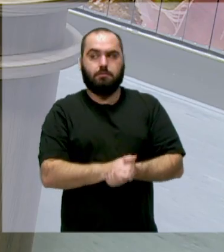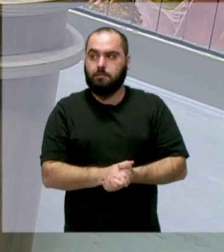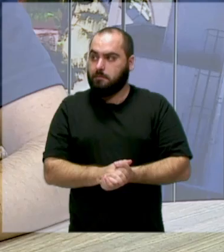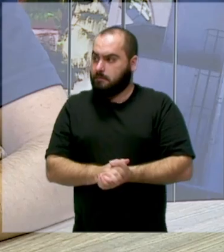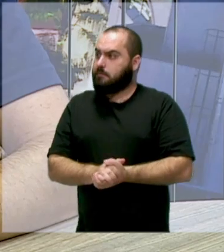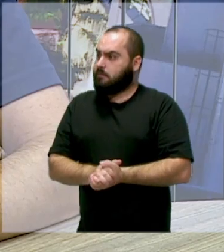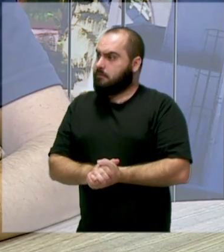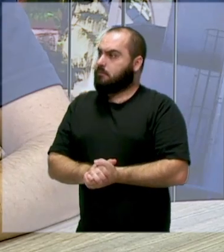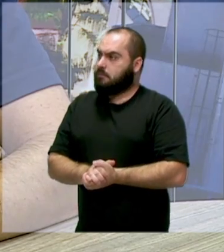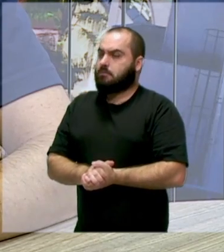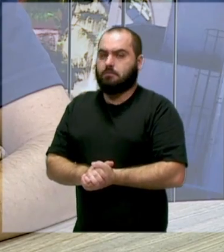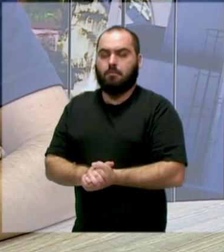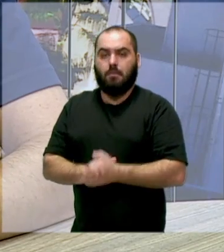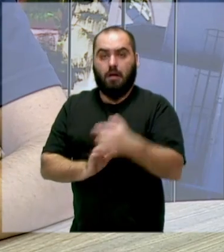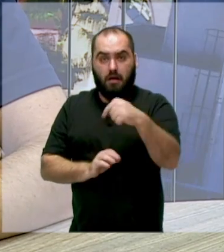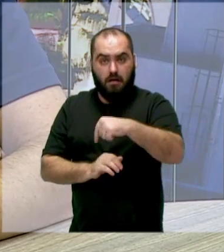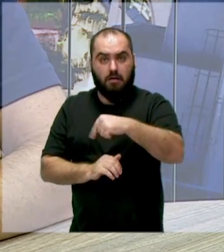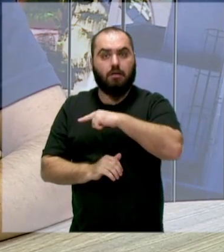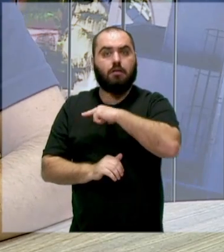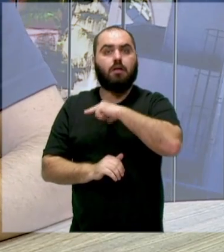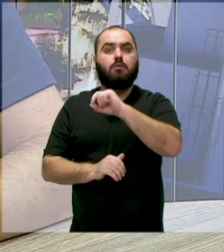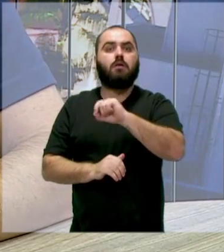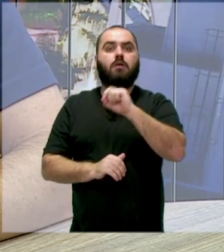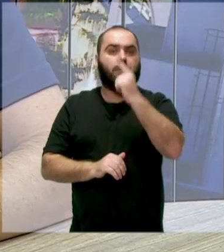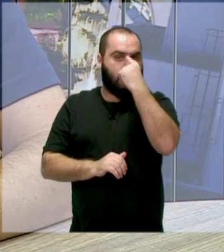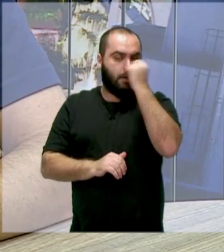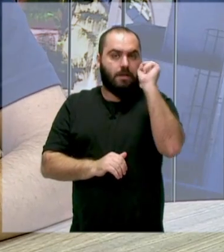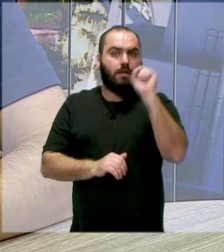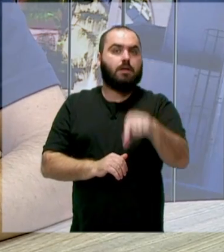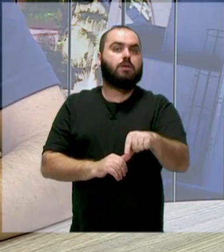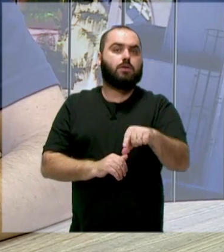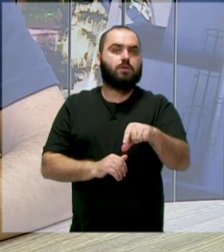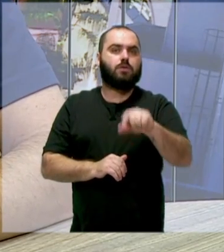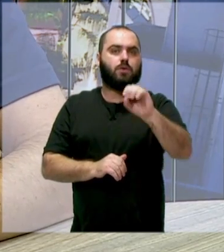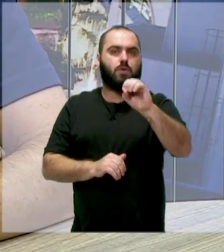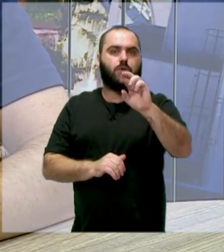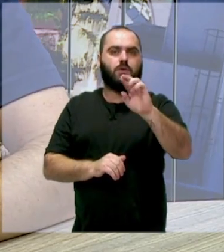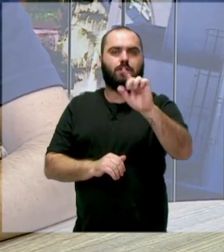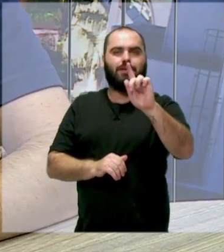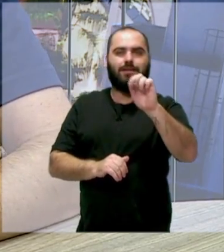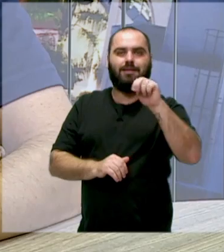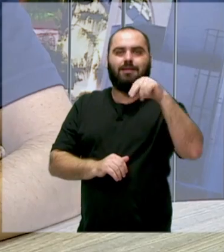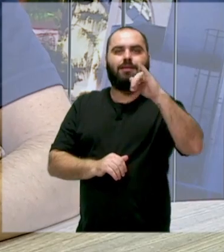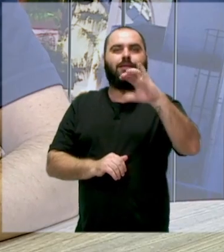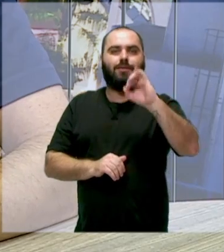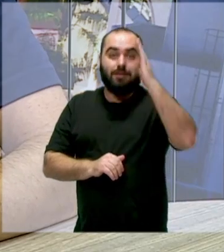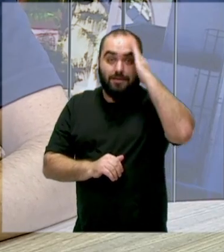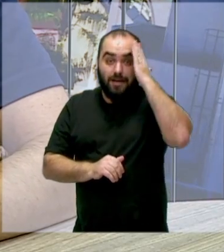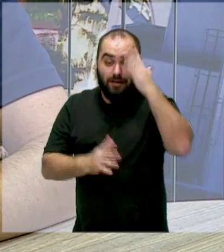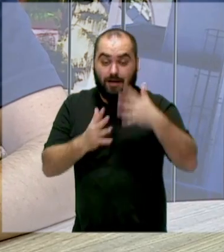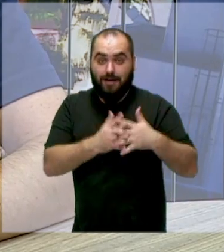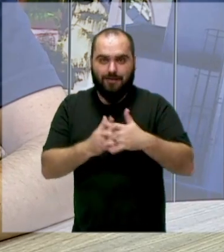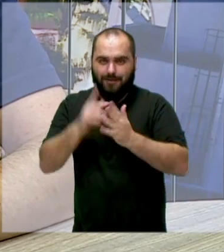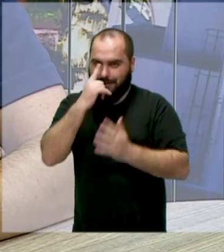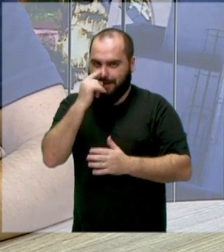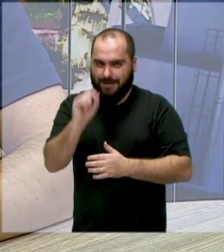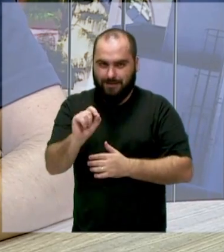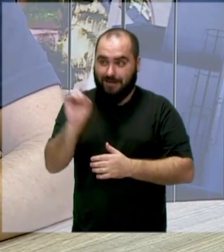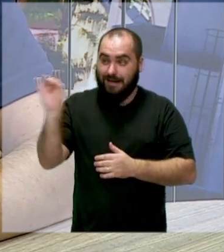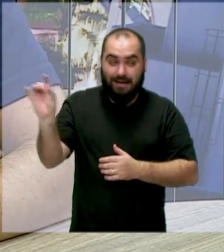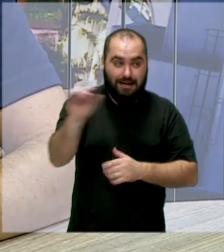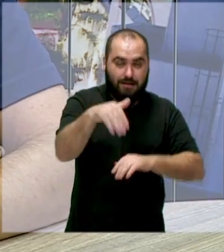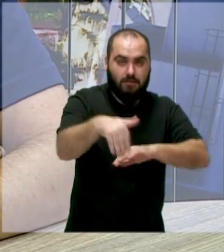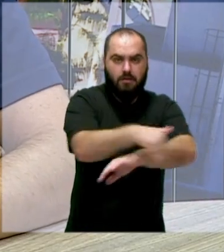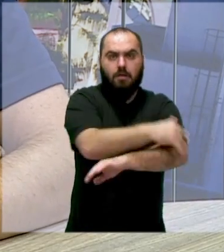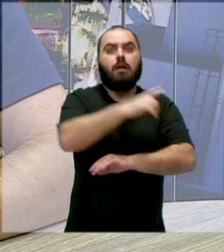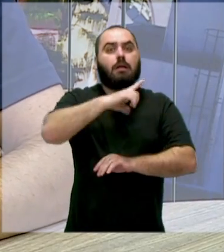questão, aqui nós temos o lixo orgânico, passa 3 vezes por semana, né? Em cada rua, em cada bairro. Tem pessoas que